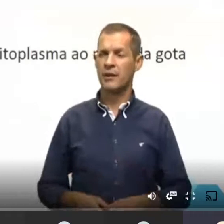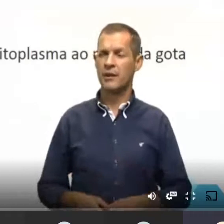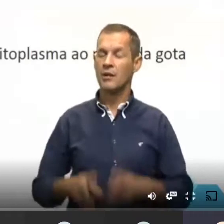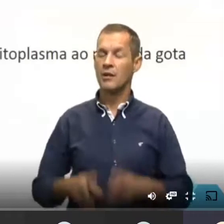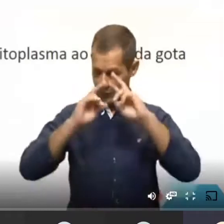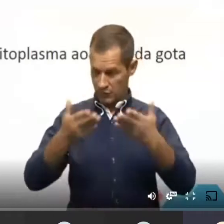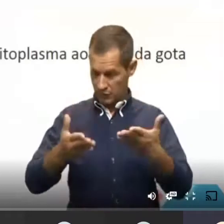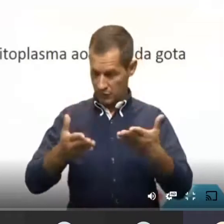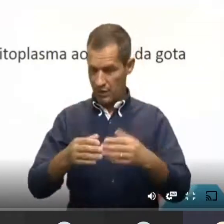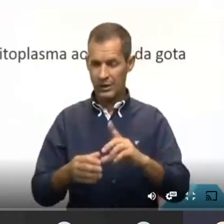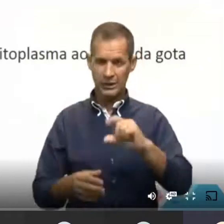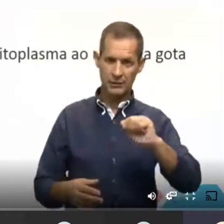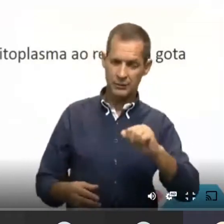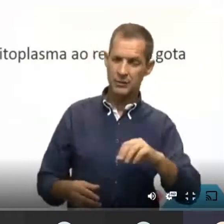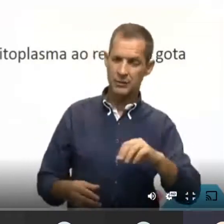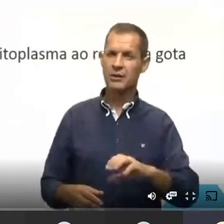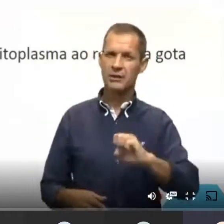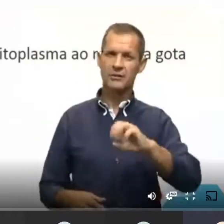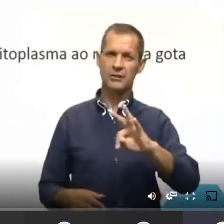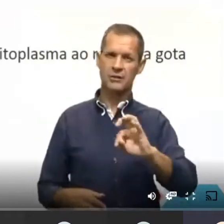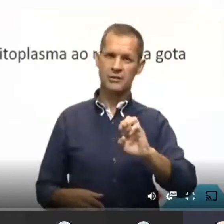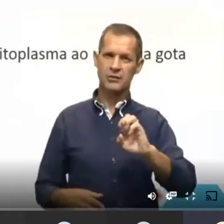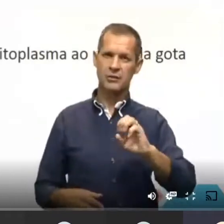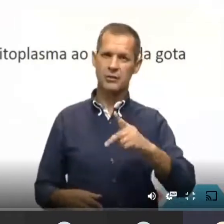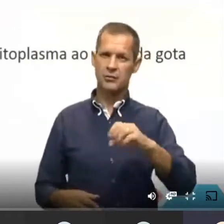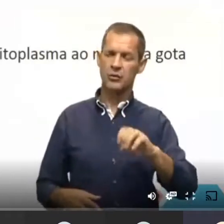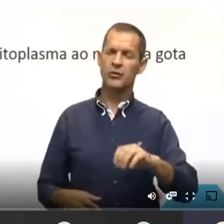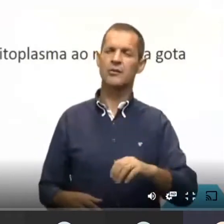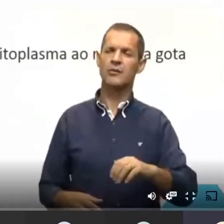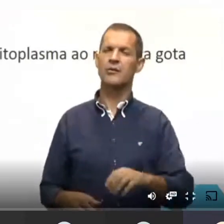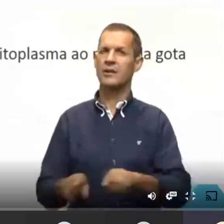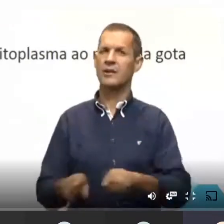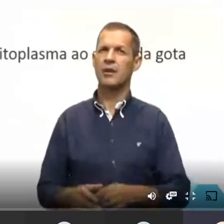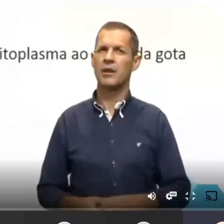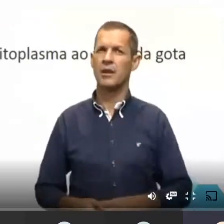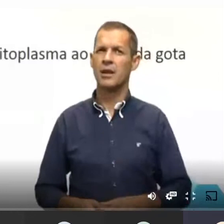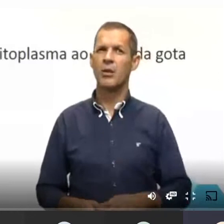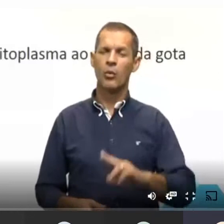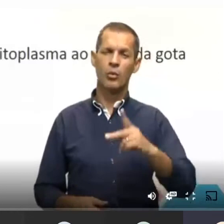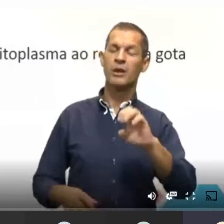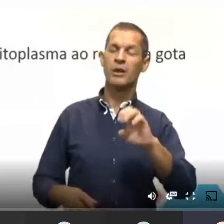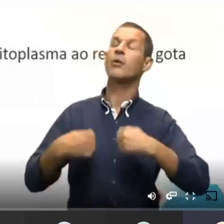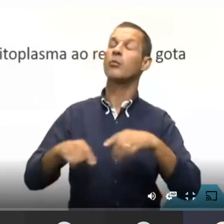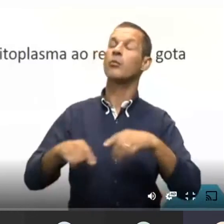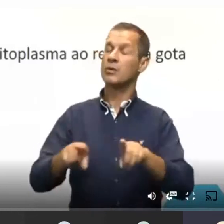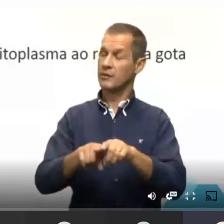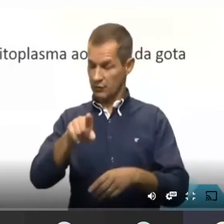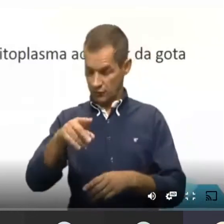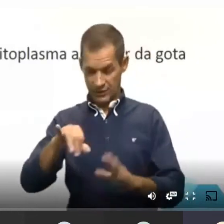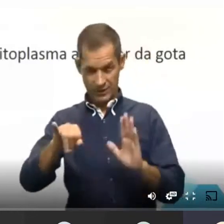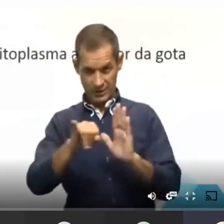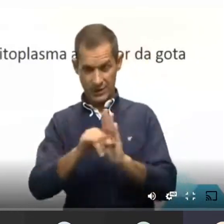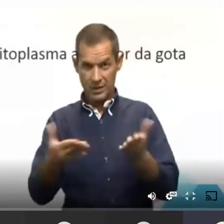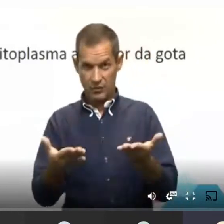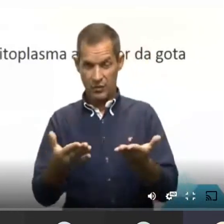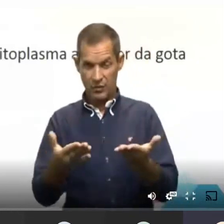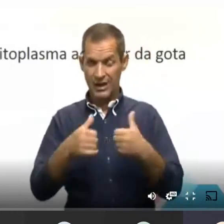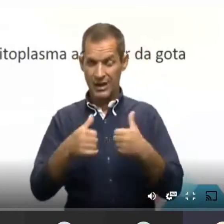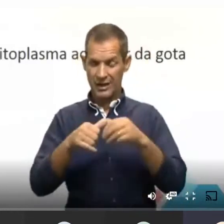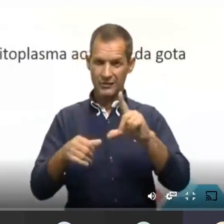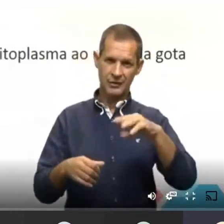Então, vamos lá observar a nossa lâmina de esteatose hepática, que está corada por HE pela Imagescope. O que eu preciso que vocês